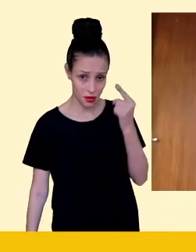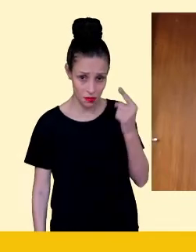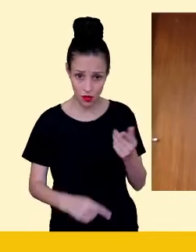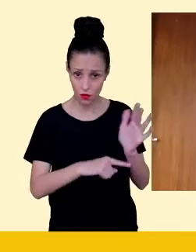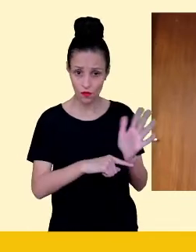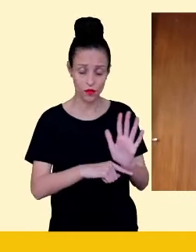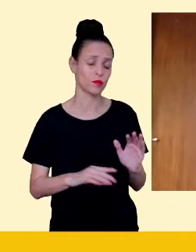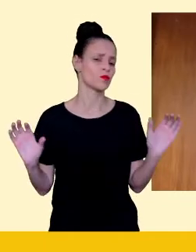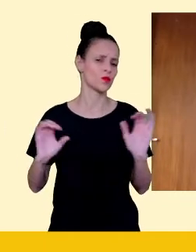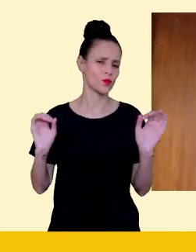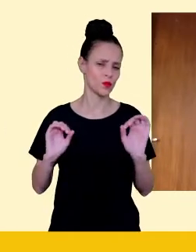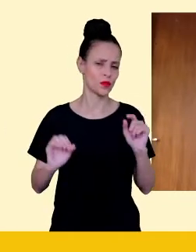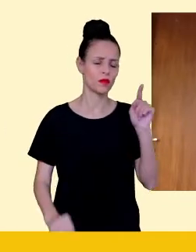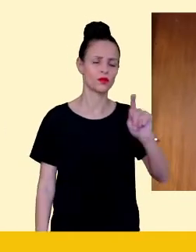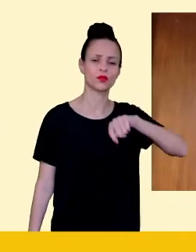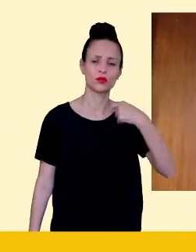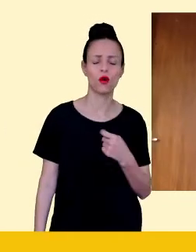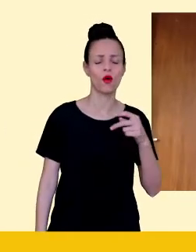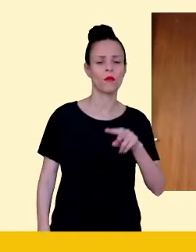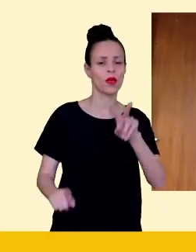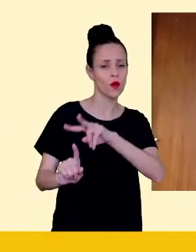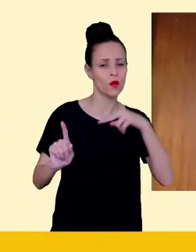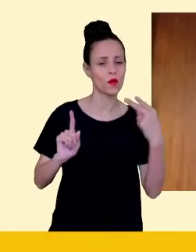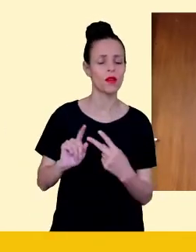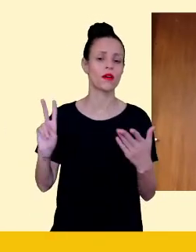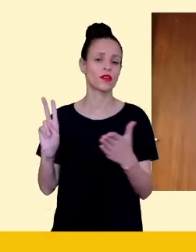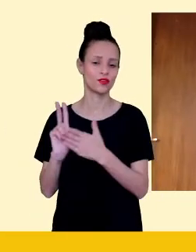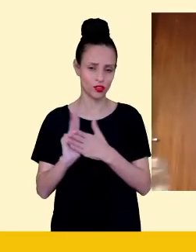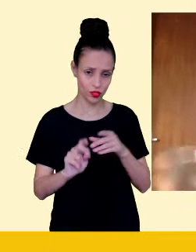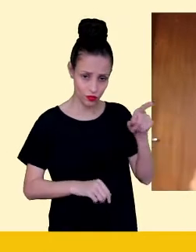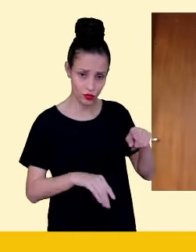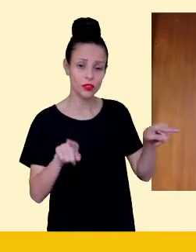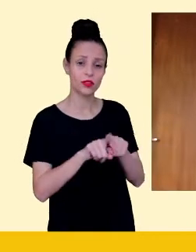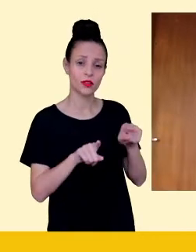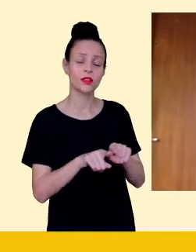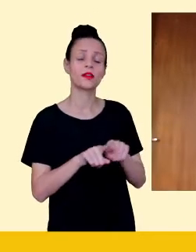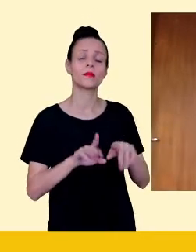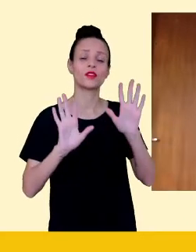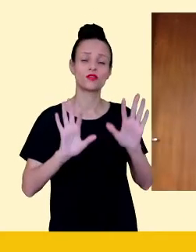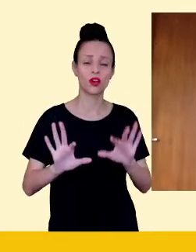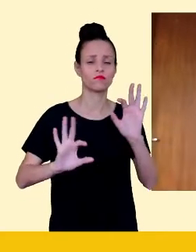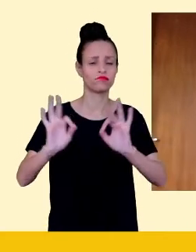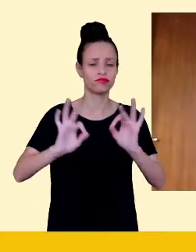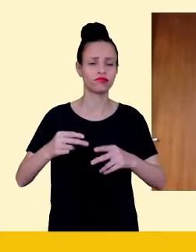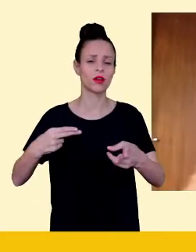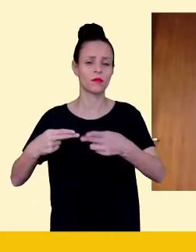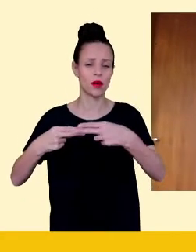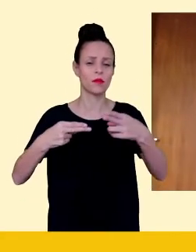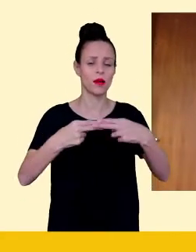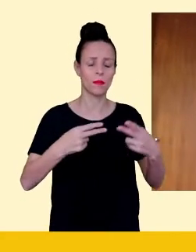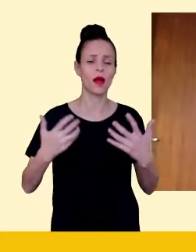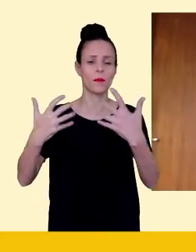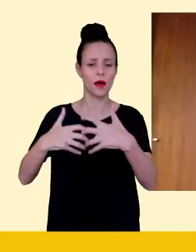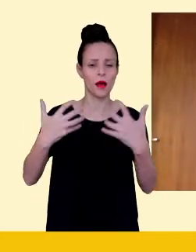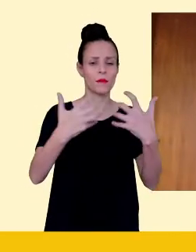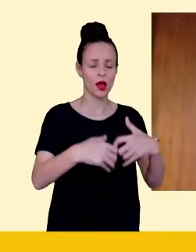primeiro filme, né, que você vai trabalhar ao redor das questões das imagens indígenas, inclusive você também é montadora do IAMIEX, As Mulheres